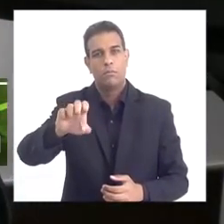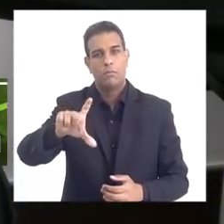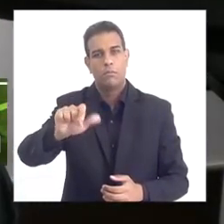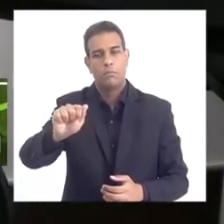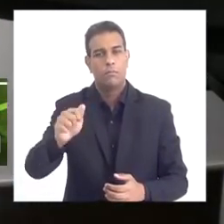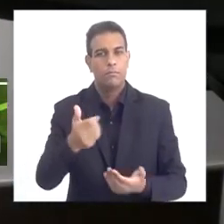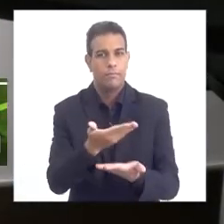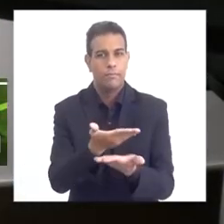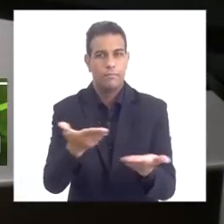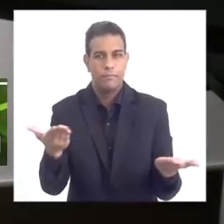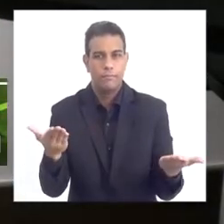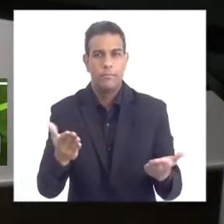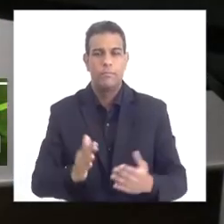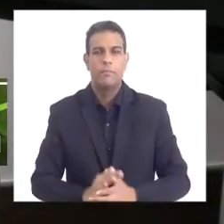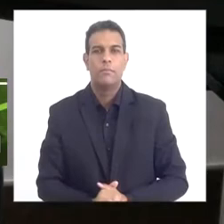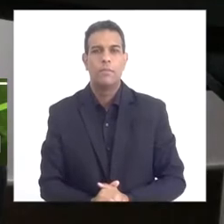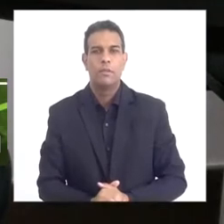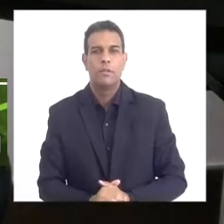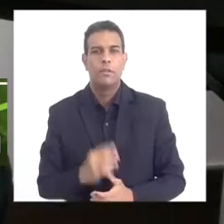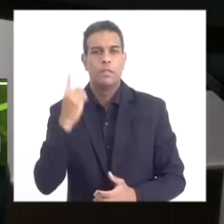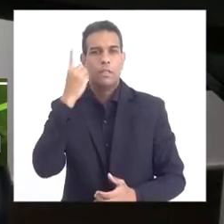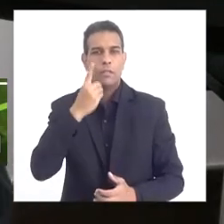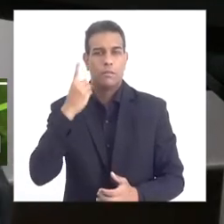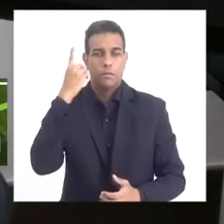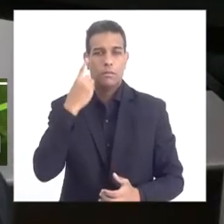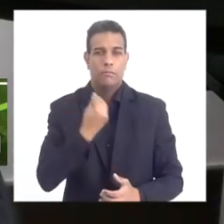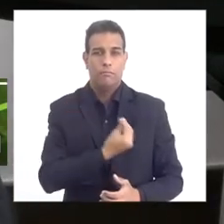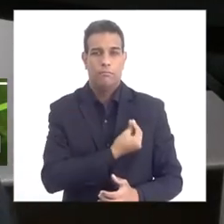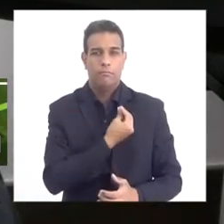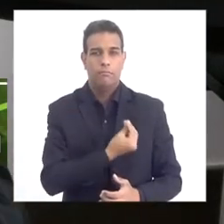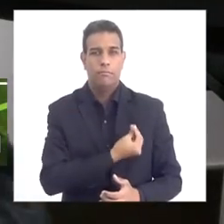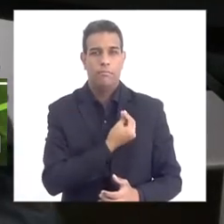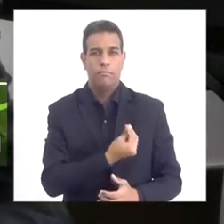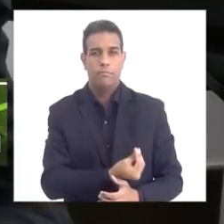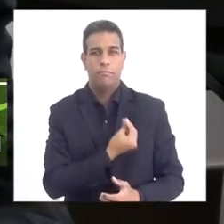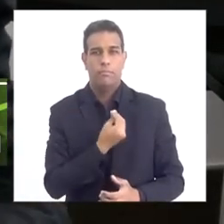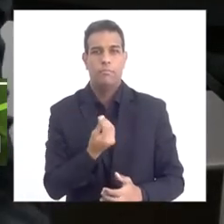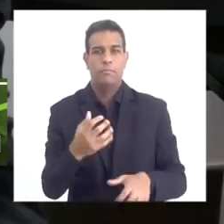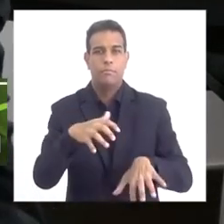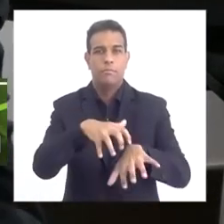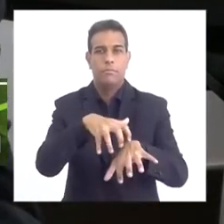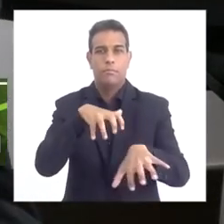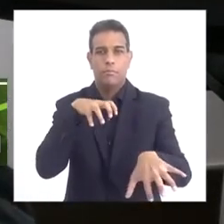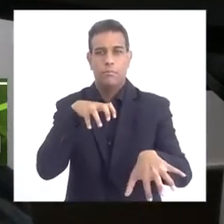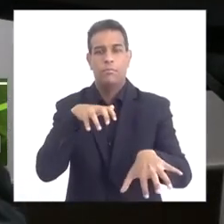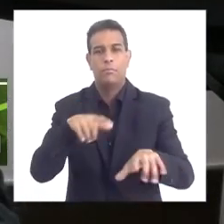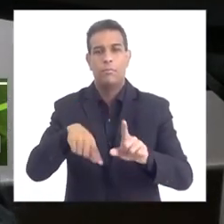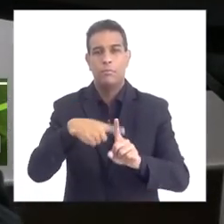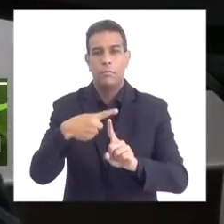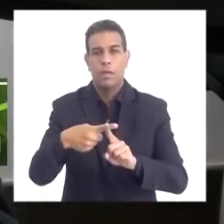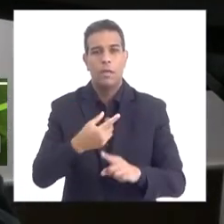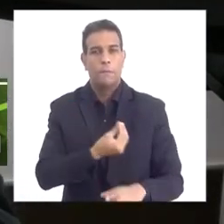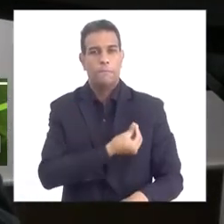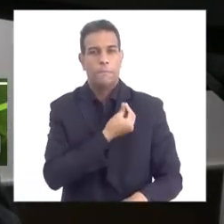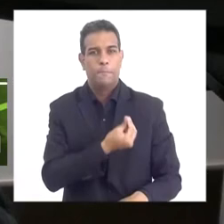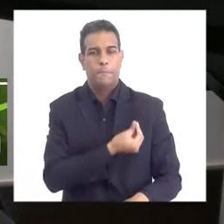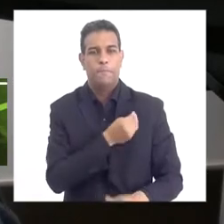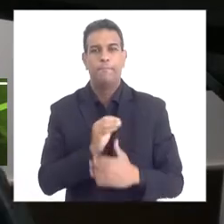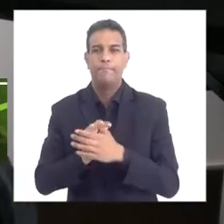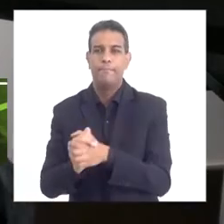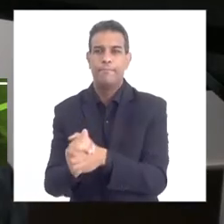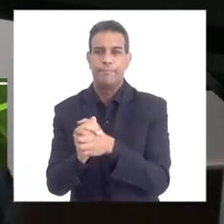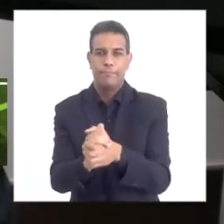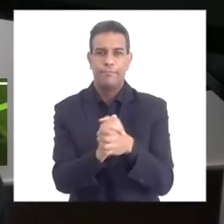senhoras e senhores deputados presentes, de forma remota e presencial. Queria